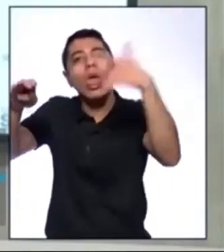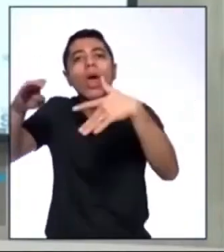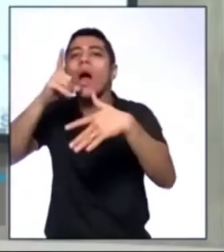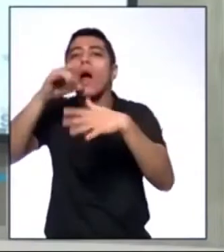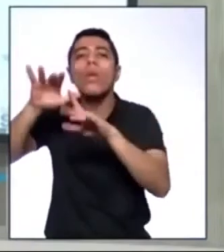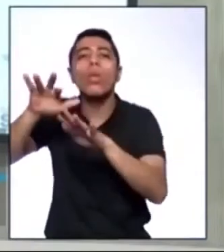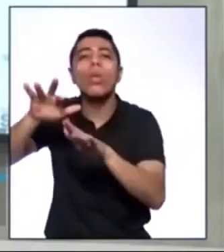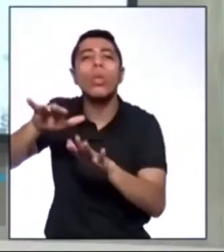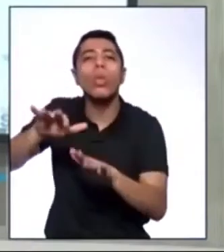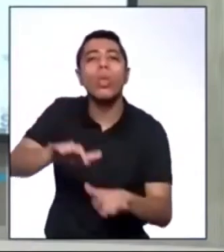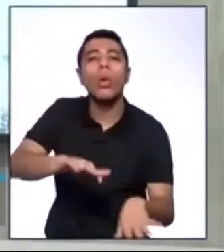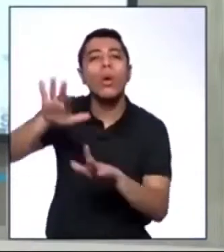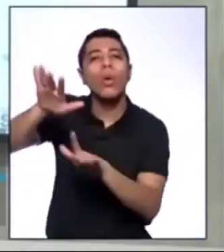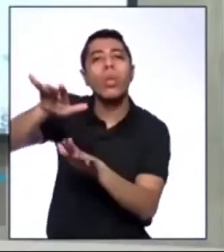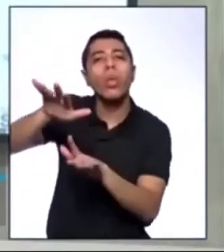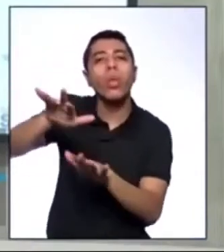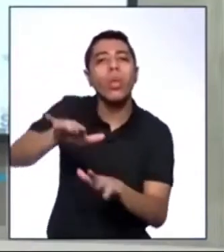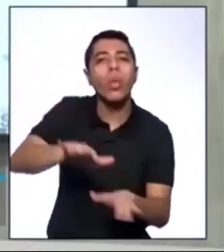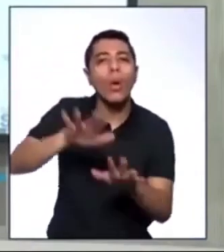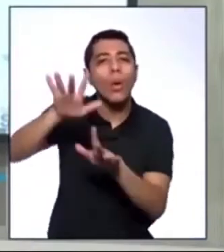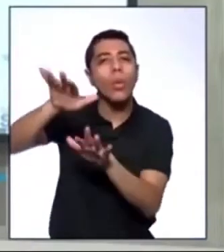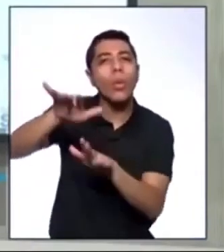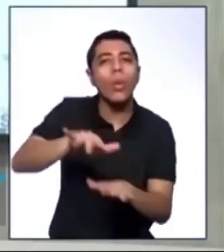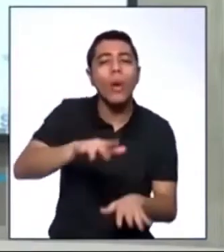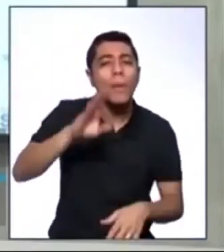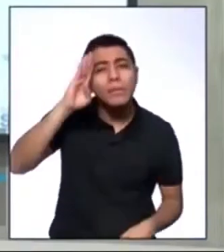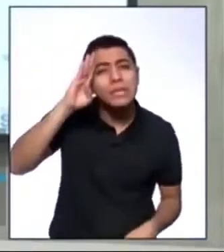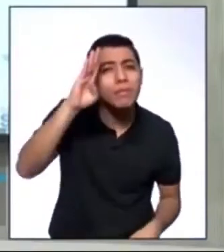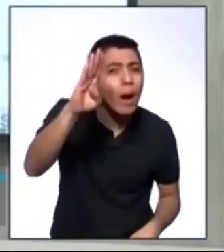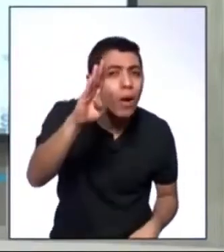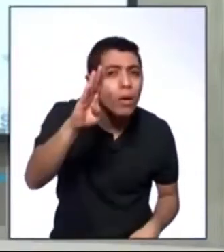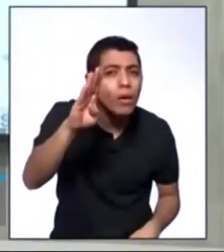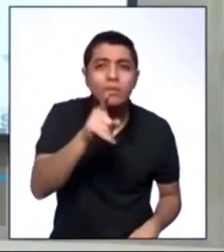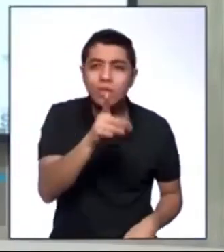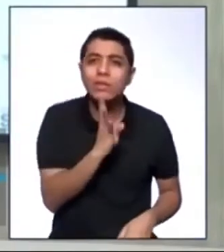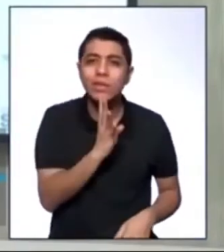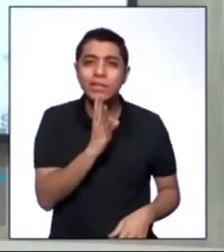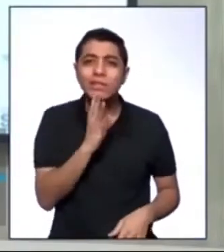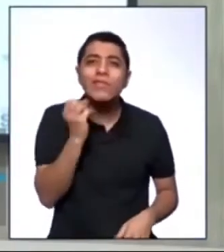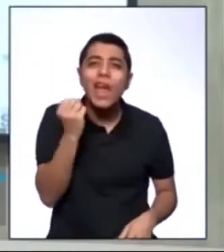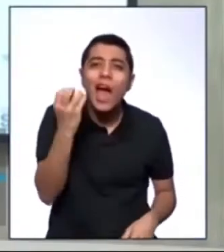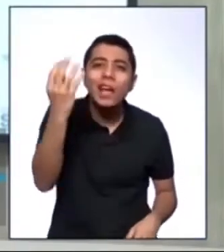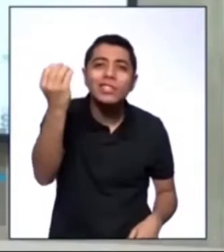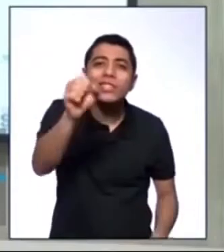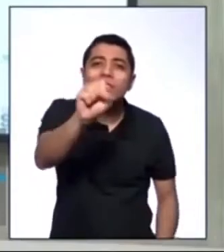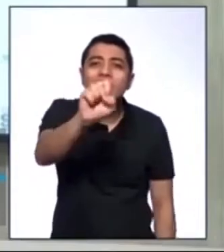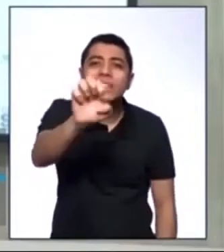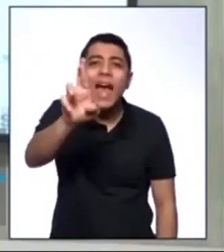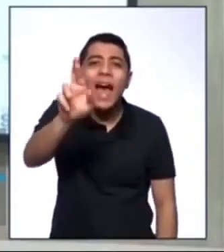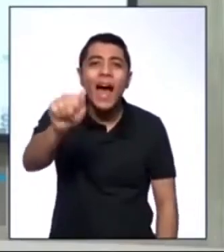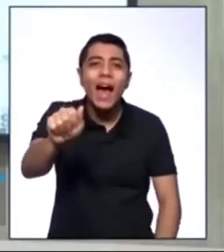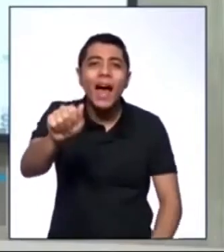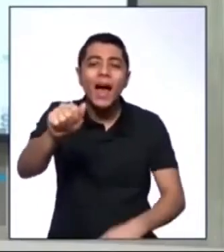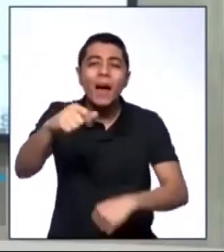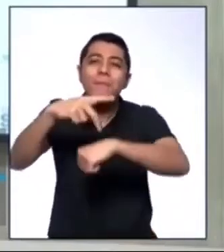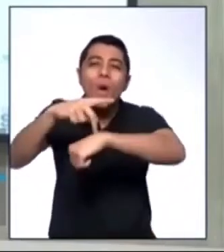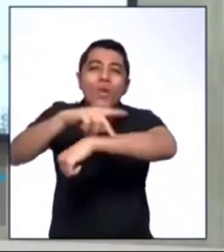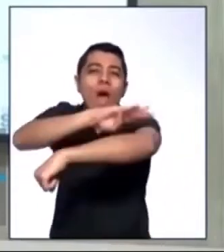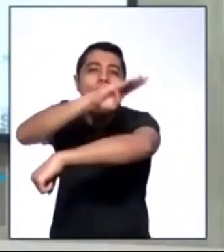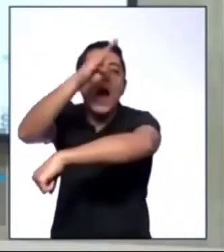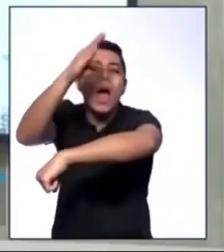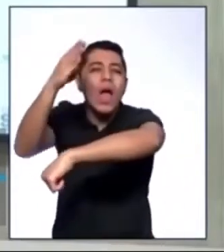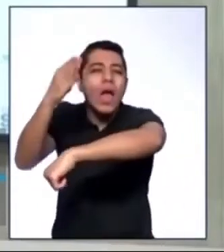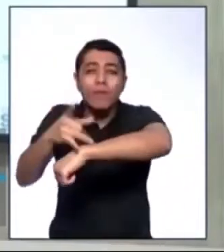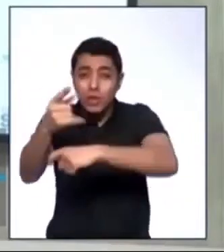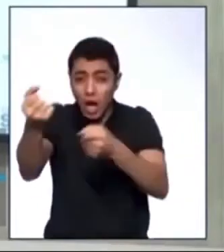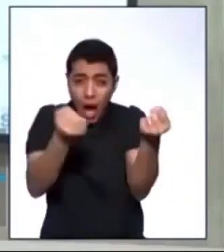em trechos de serra. Então, é muito comum que em qualquer viagem que você faça a um trecho de serra, você encontre